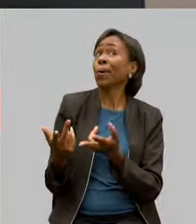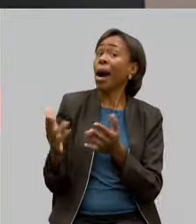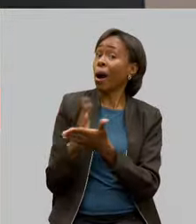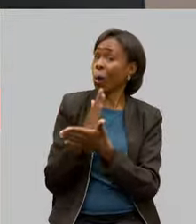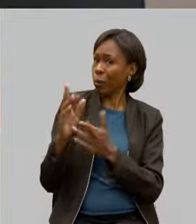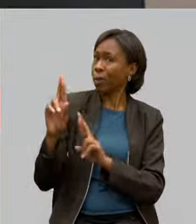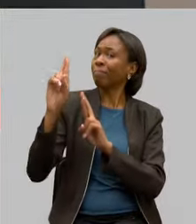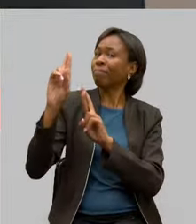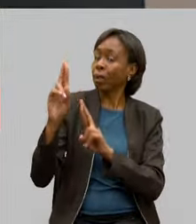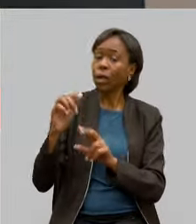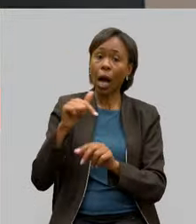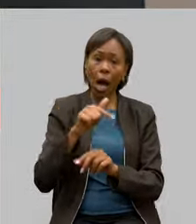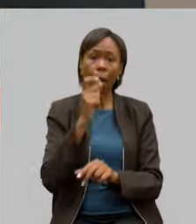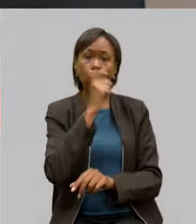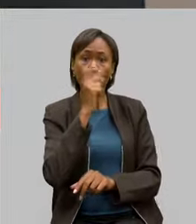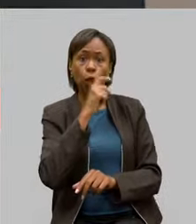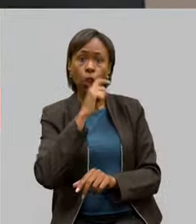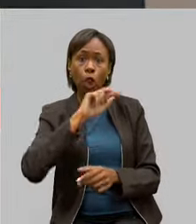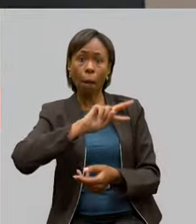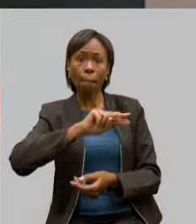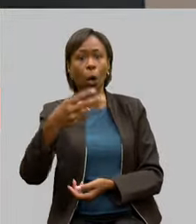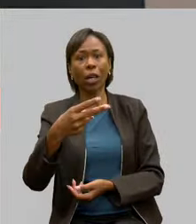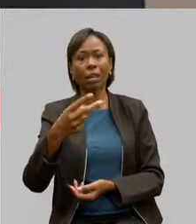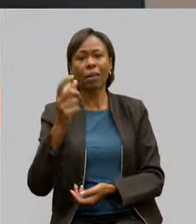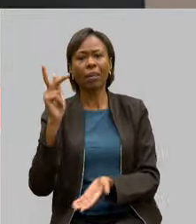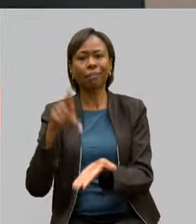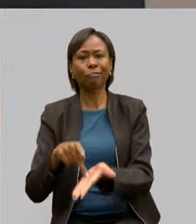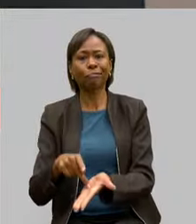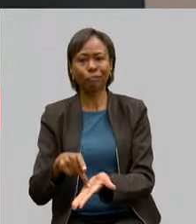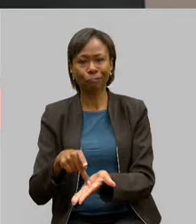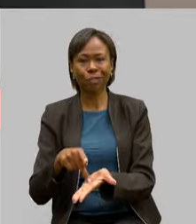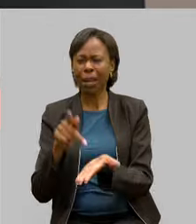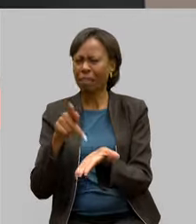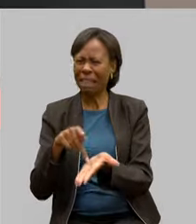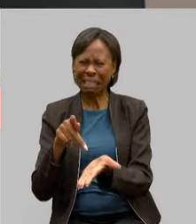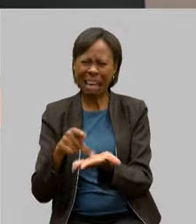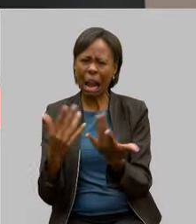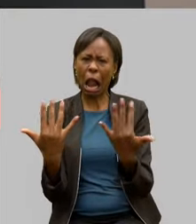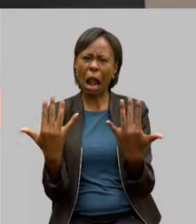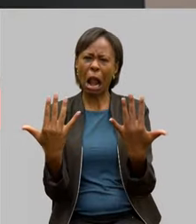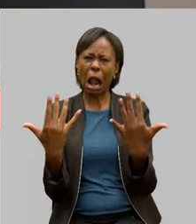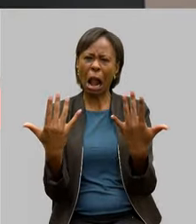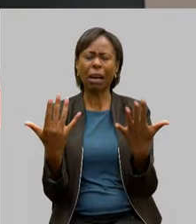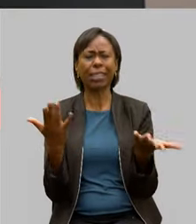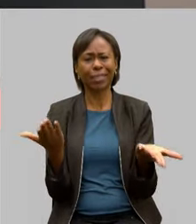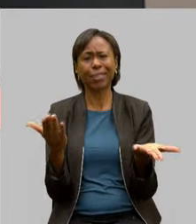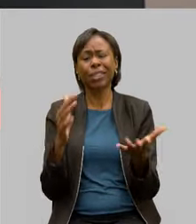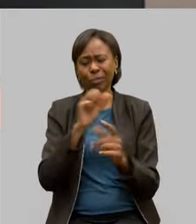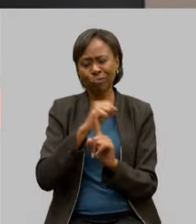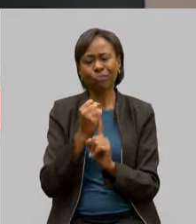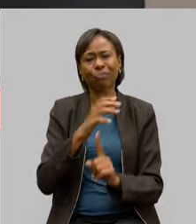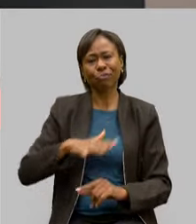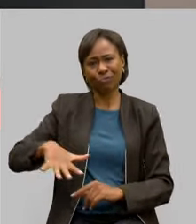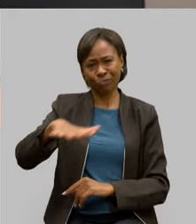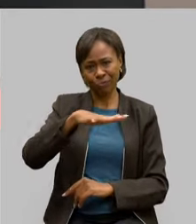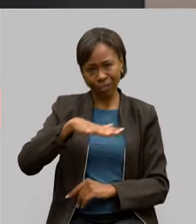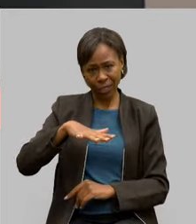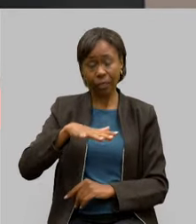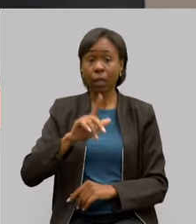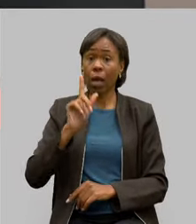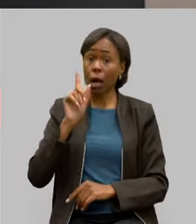verdade uma verdade falaciosa mas uma verdade que eh reverbera na sociedade e uma